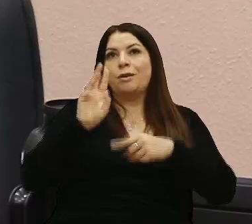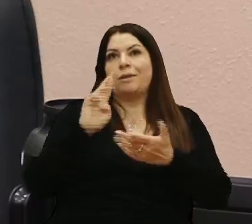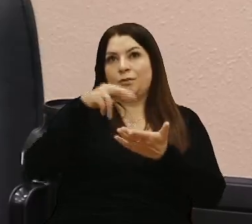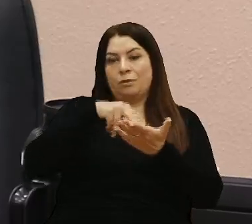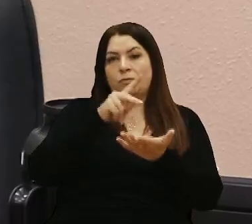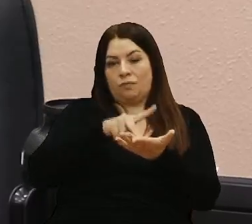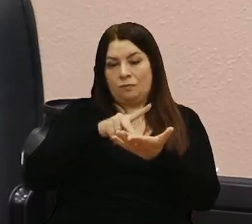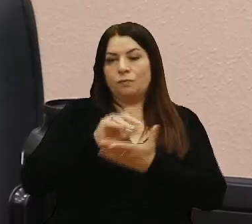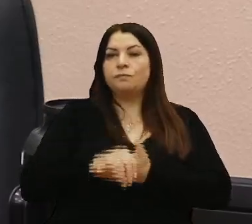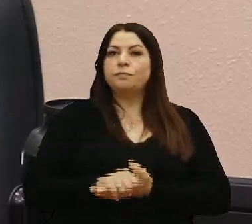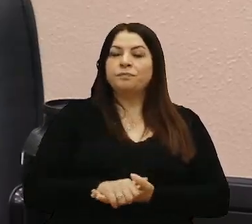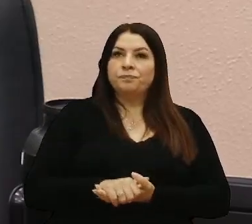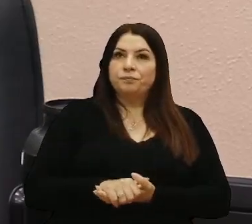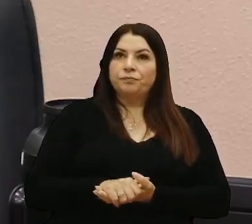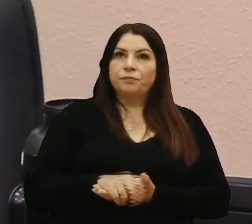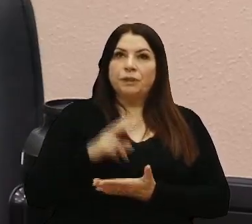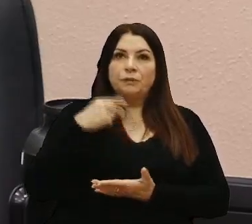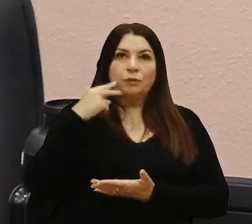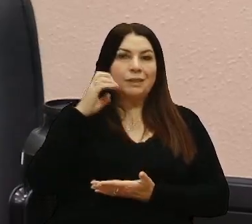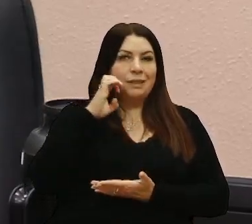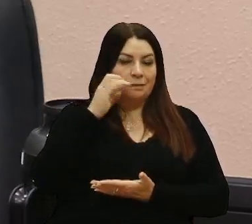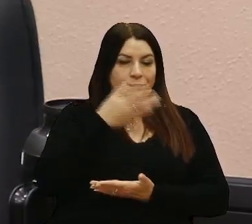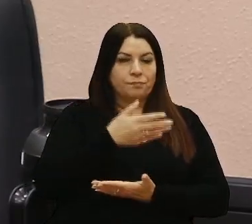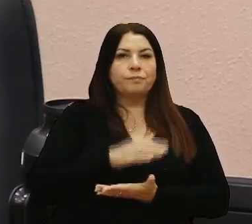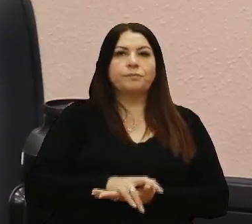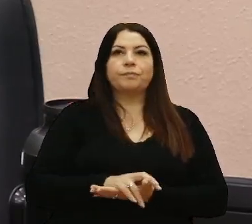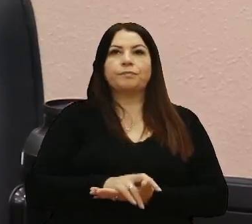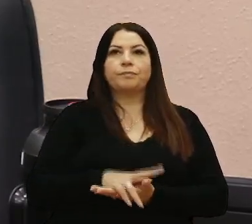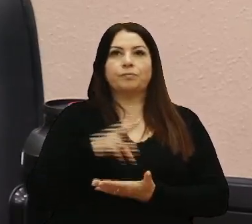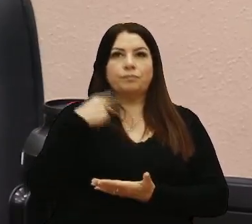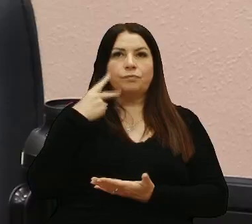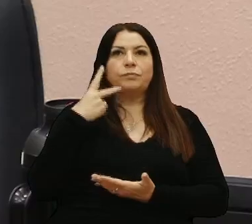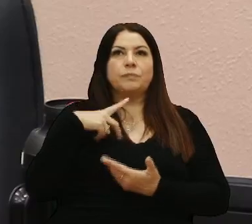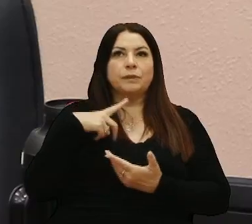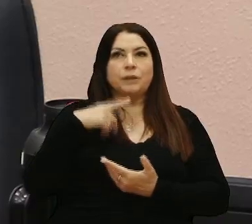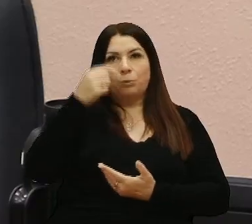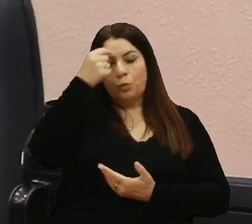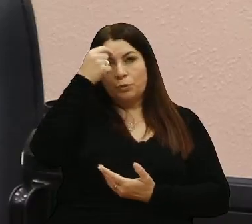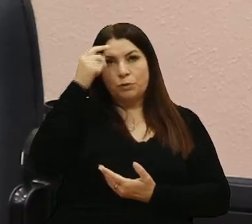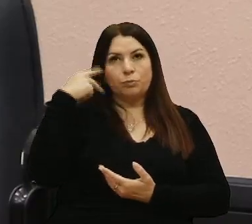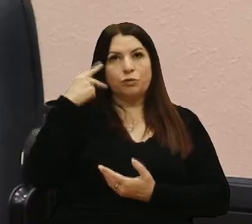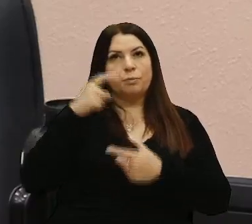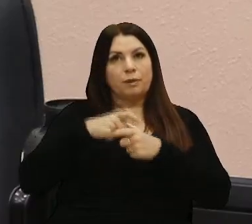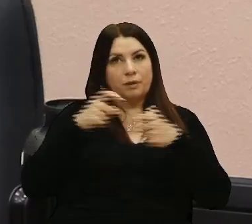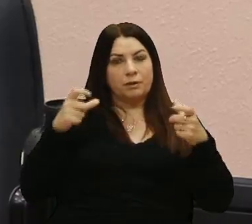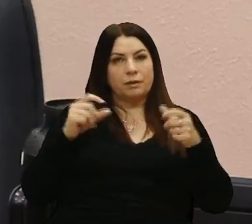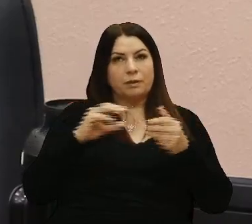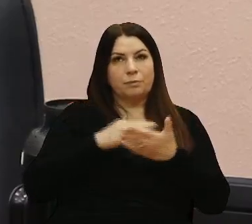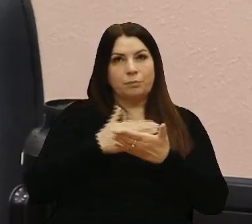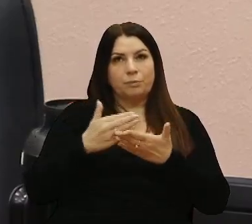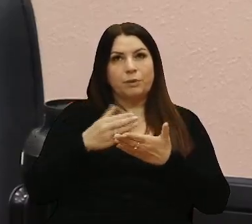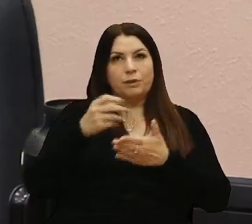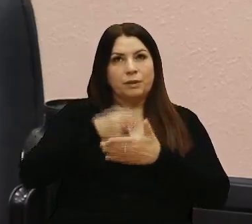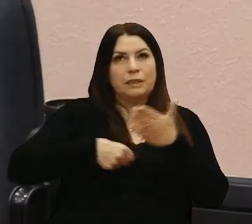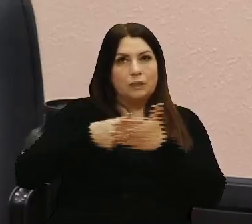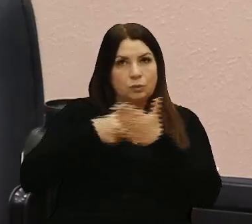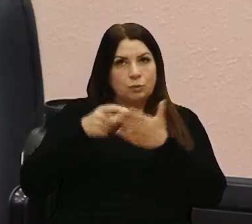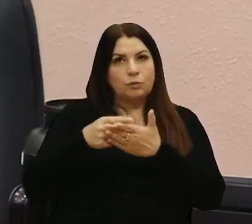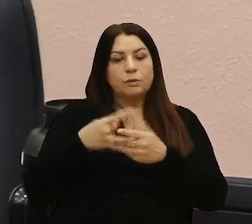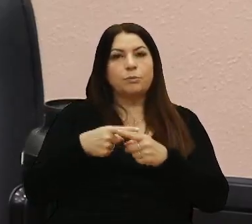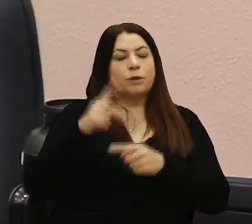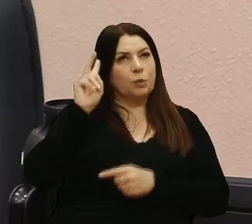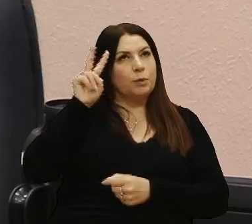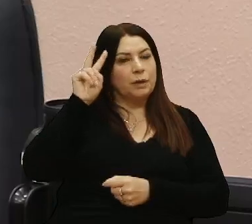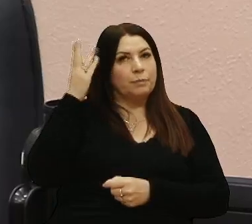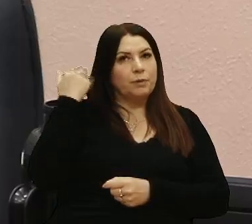de fato. Vereadora Estela, como vereadora que passou a ter uma consciência política maior a partir dessa luta, porque me